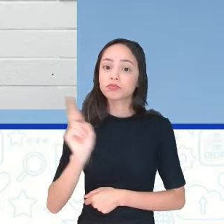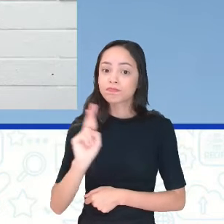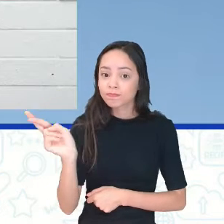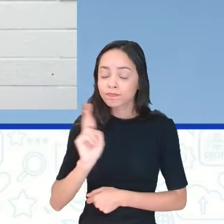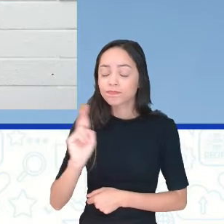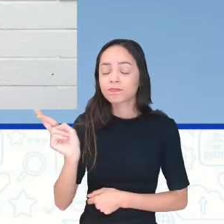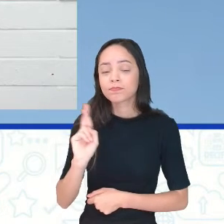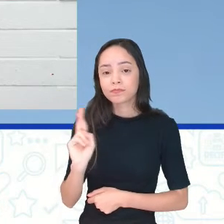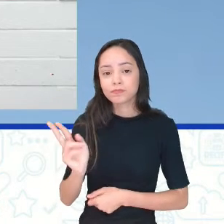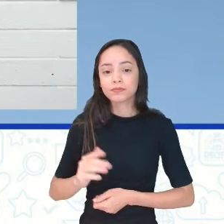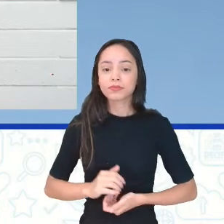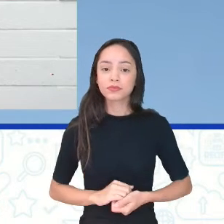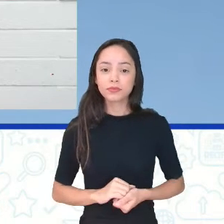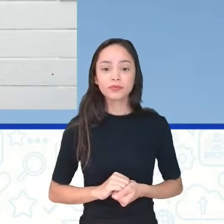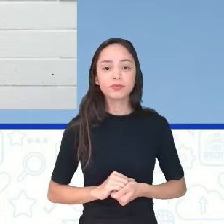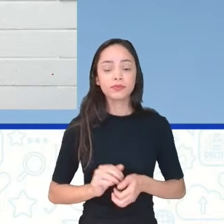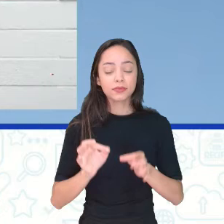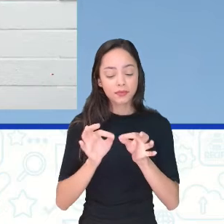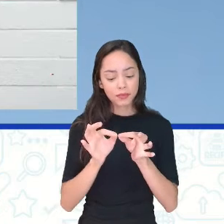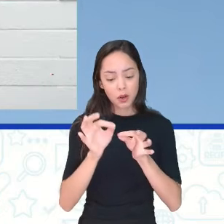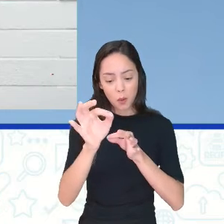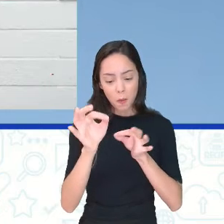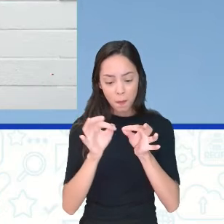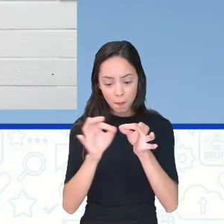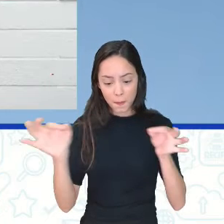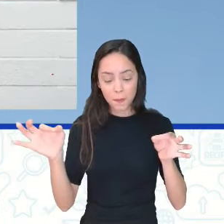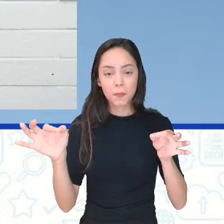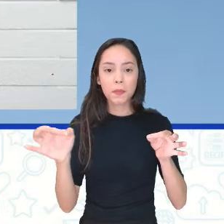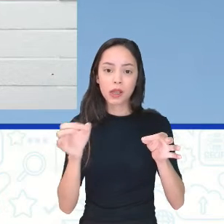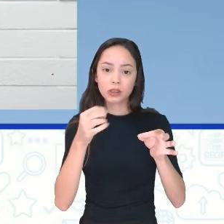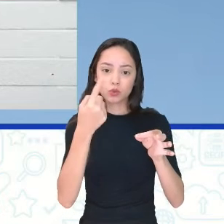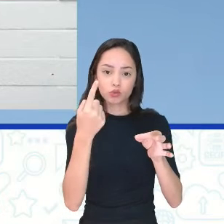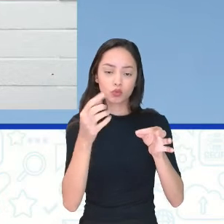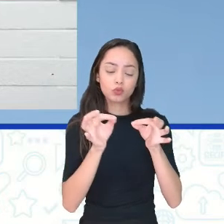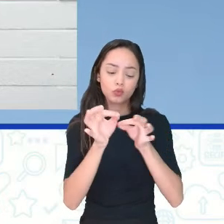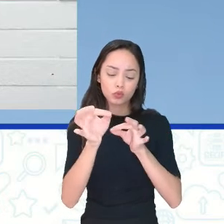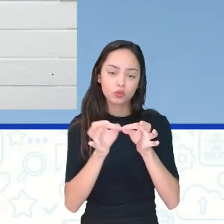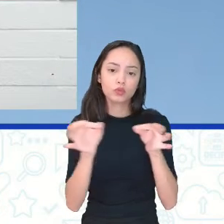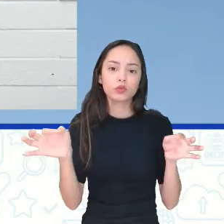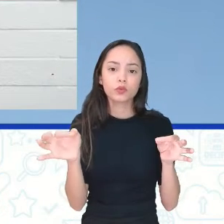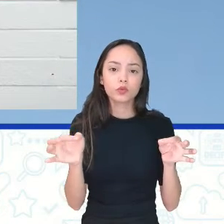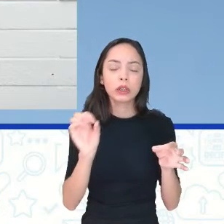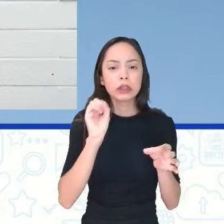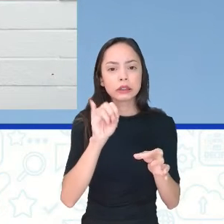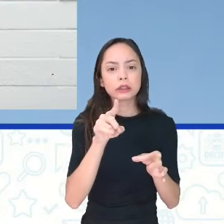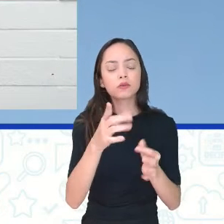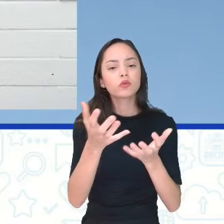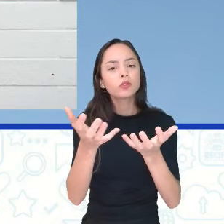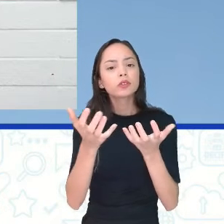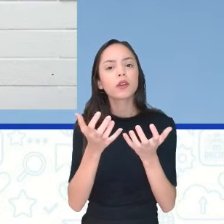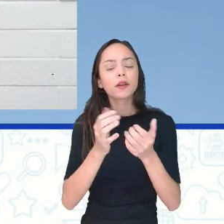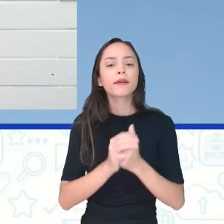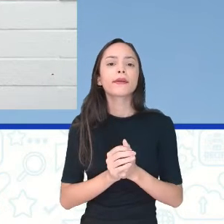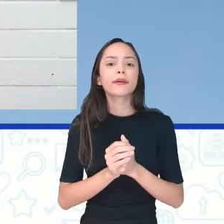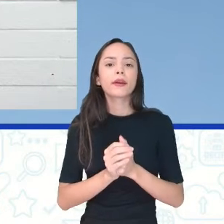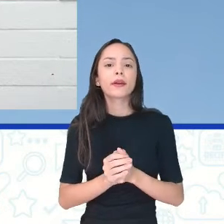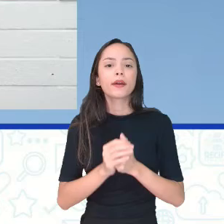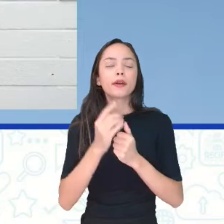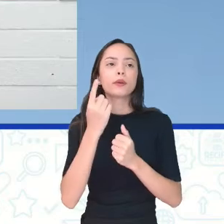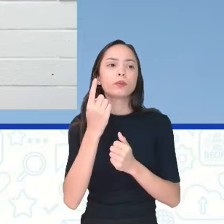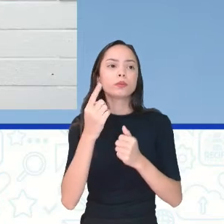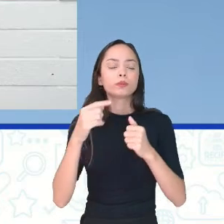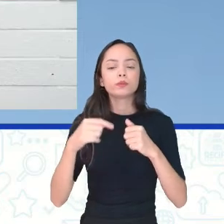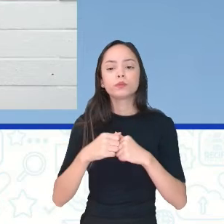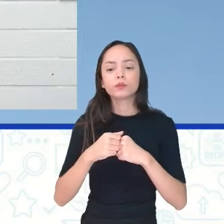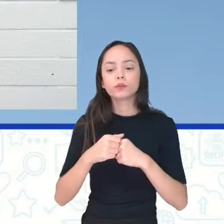9.651 pelo metro quadrado no lugar. Ou seja, né, se você quer uma sala comercial, se